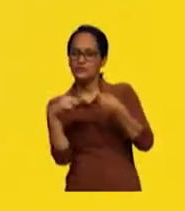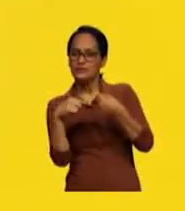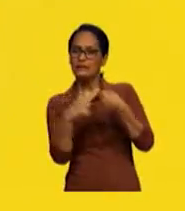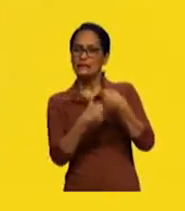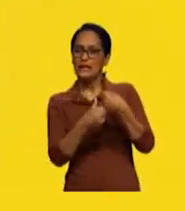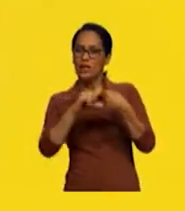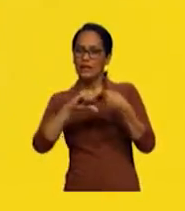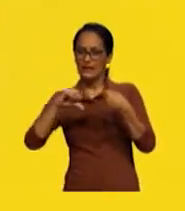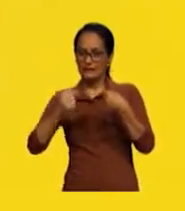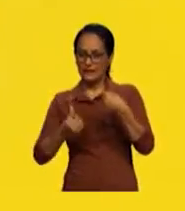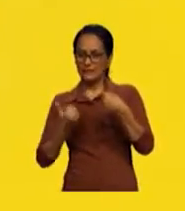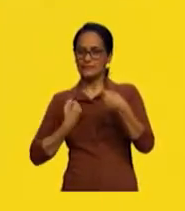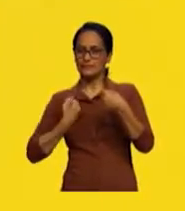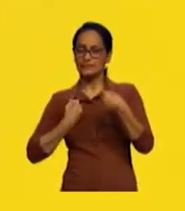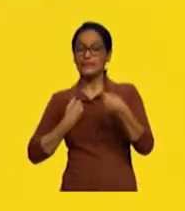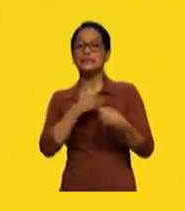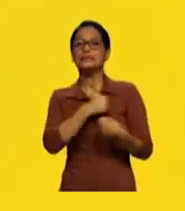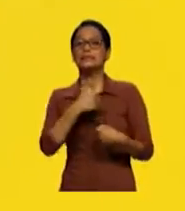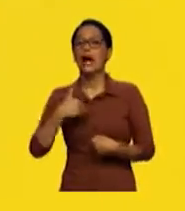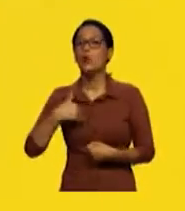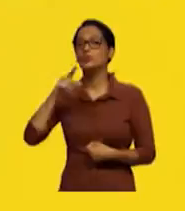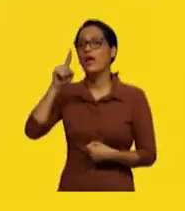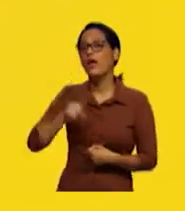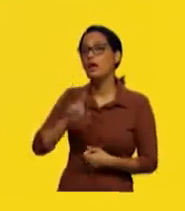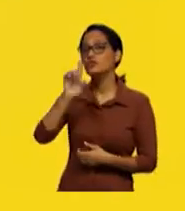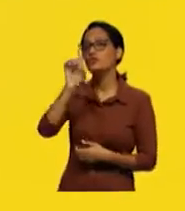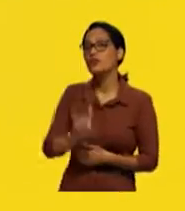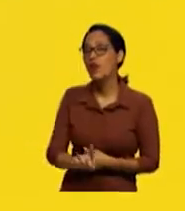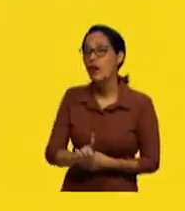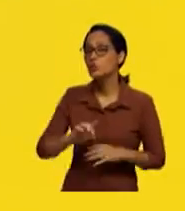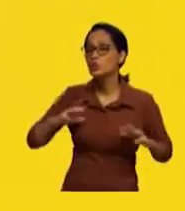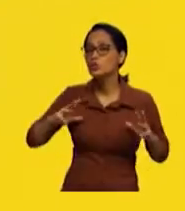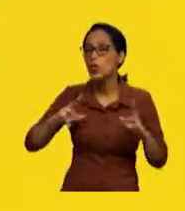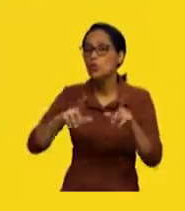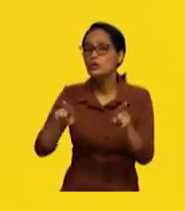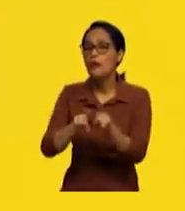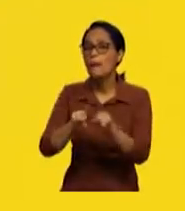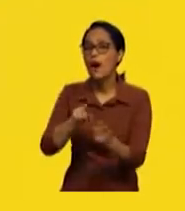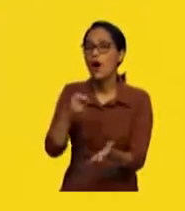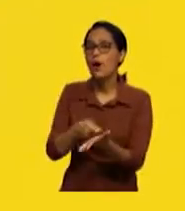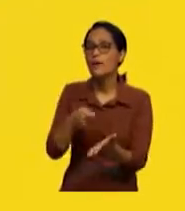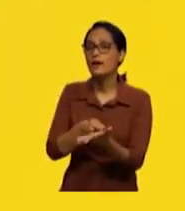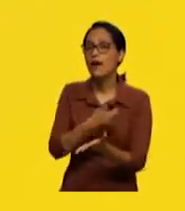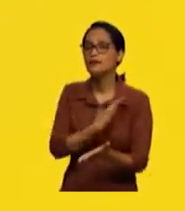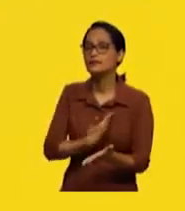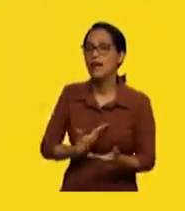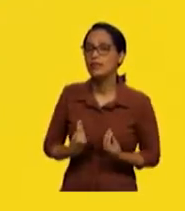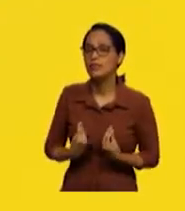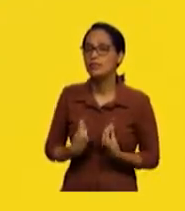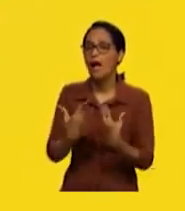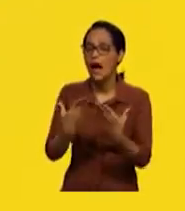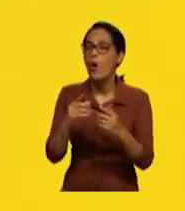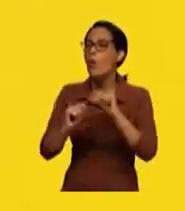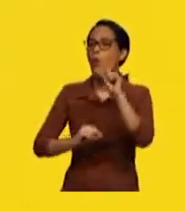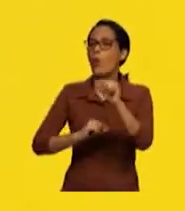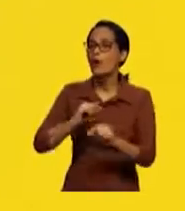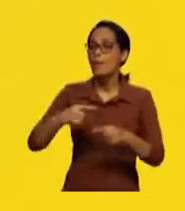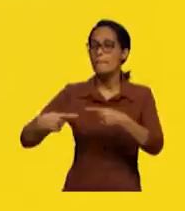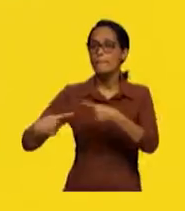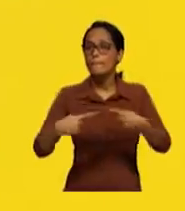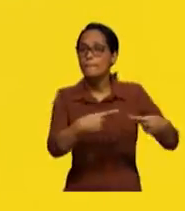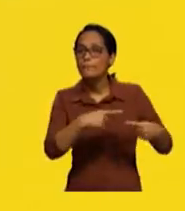que saúde é direito de todos e dever do Estado, garantindo, mediante políticas sociais